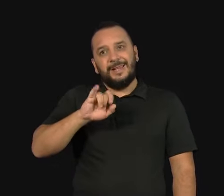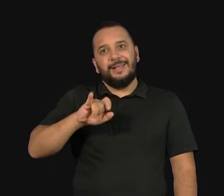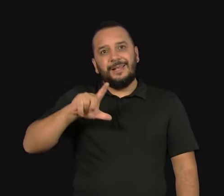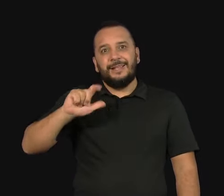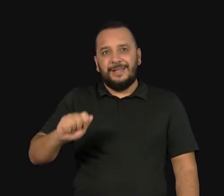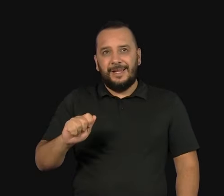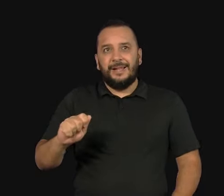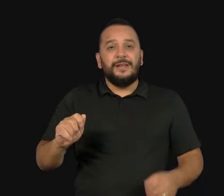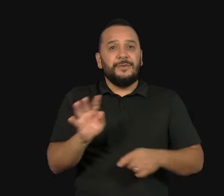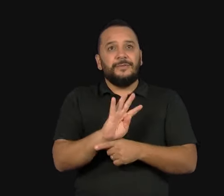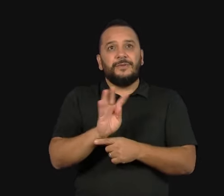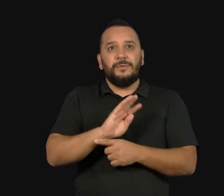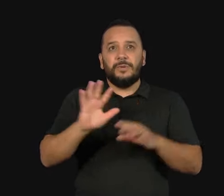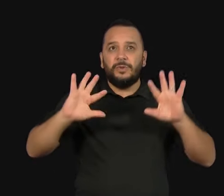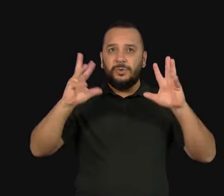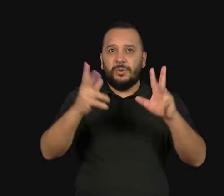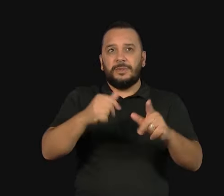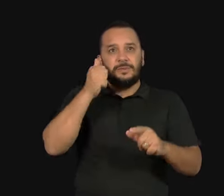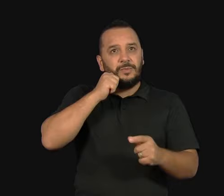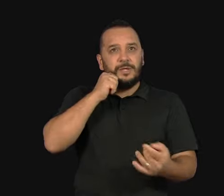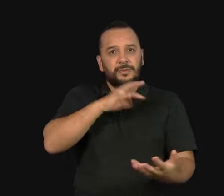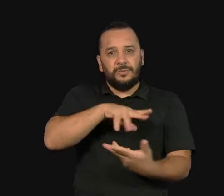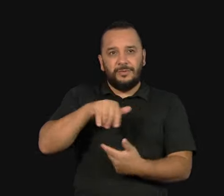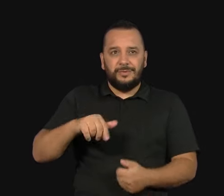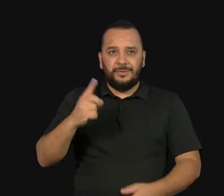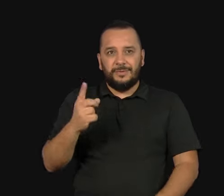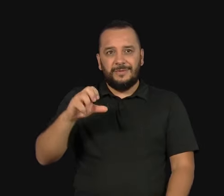do Mundo, de 1962.